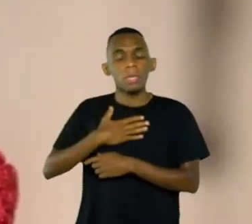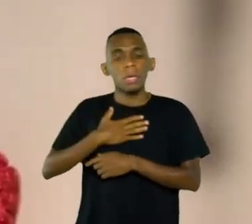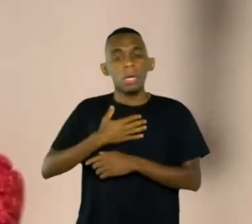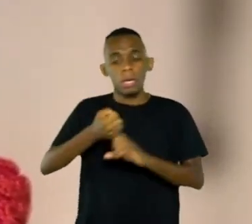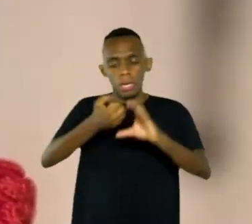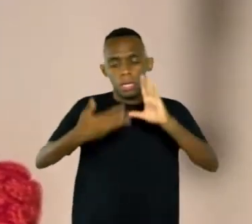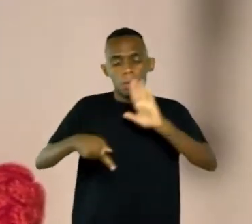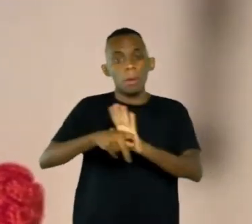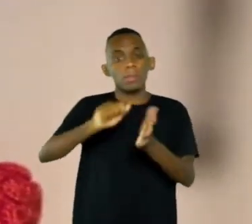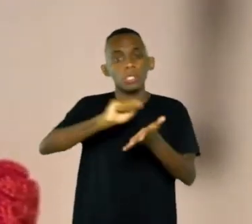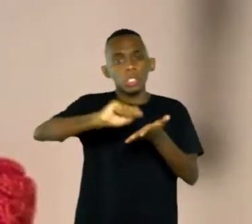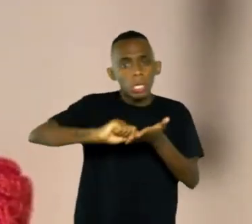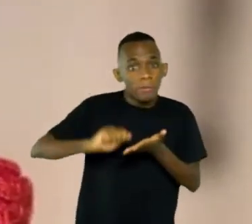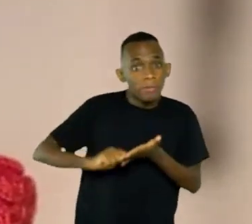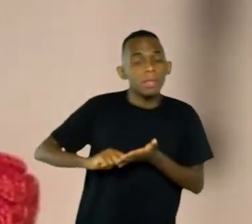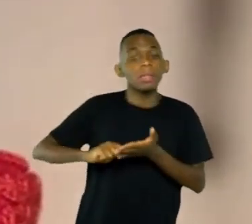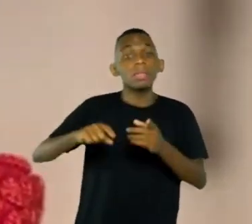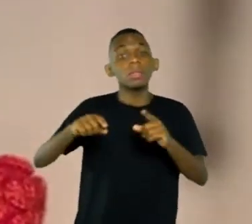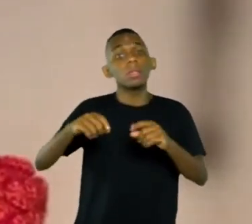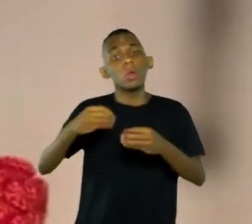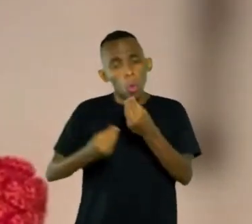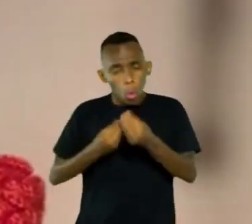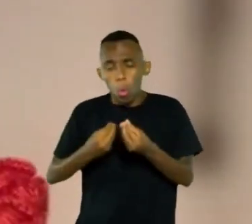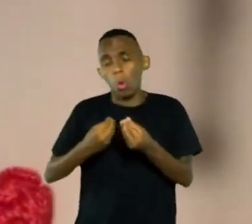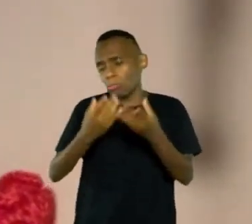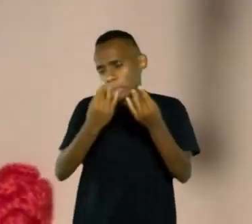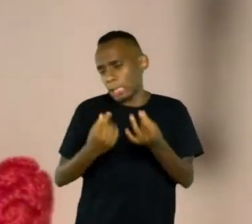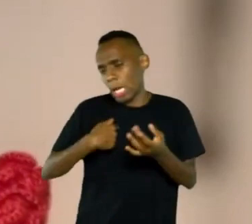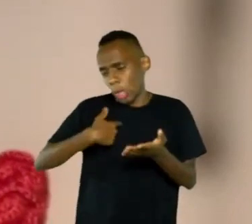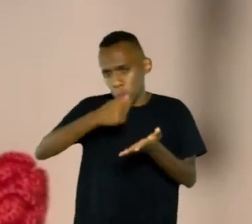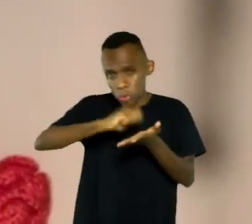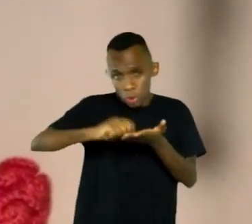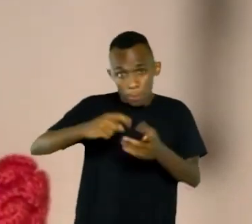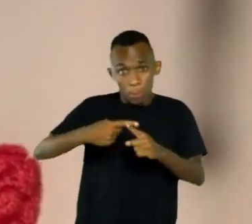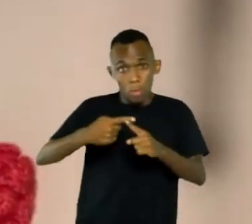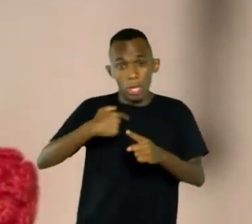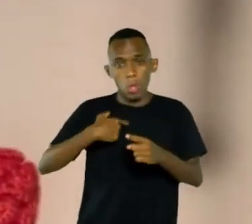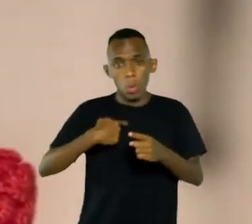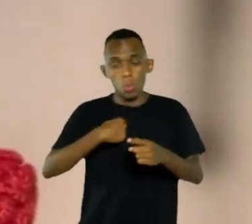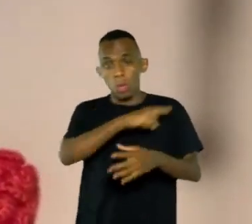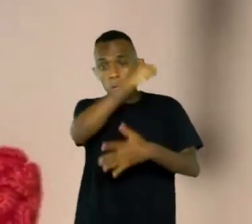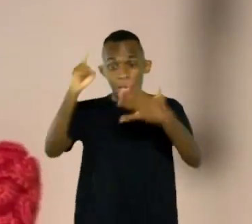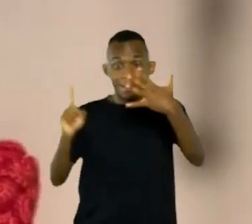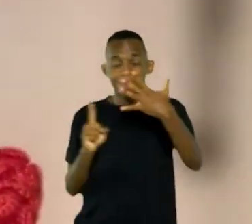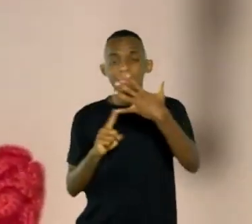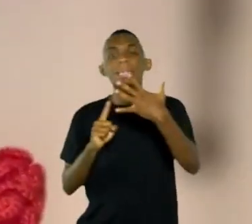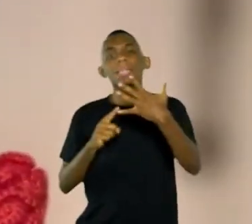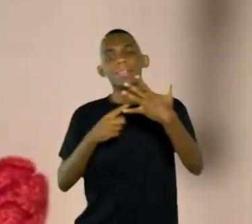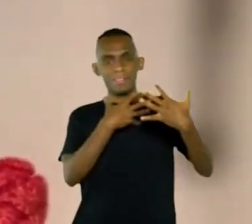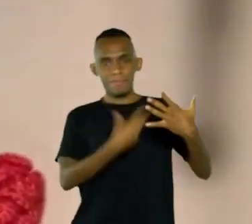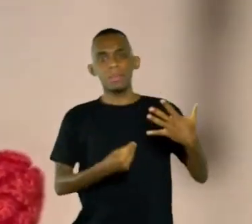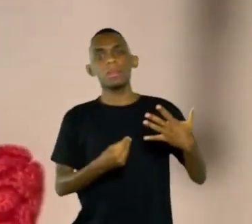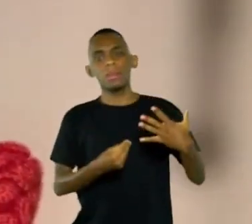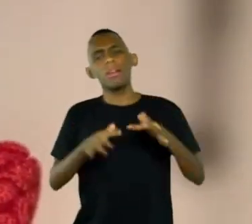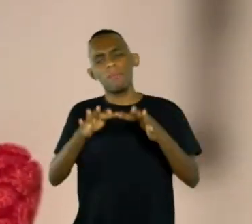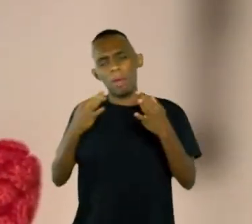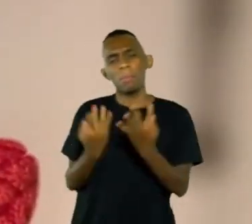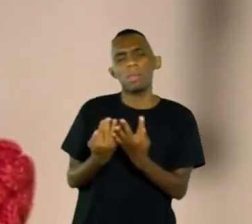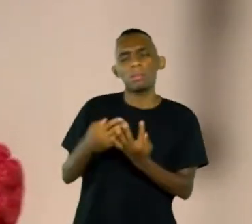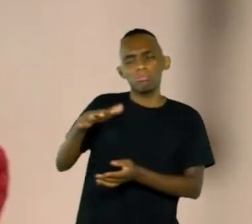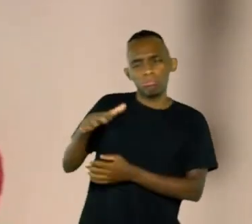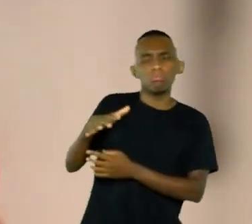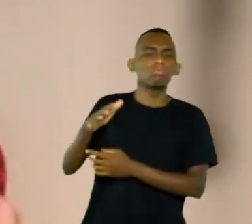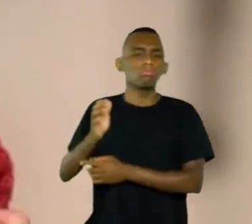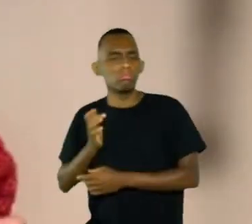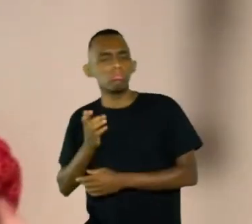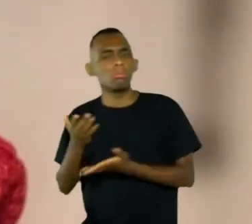até no fato de eu escrever, né? Eu sou a quinta filha de uma família de classe média de Belo Horizonte, sou a quinta e